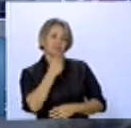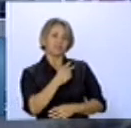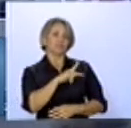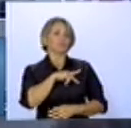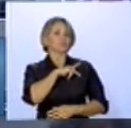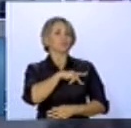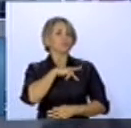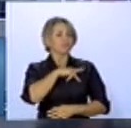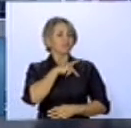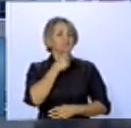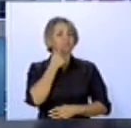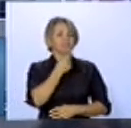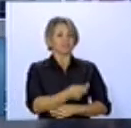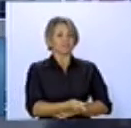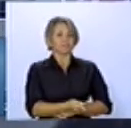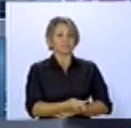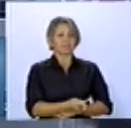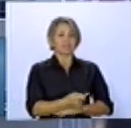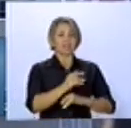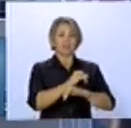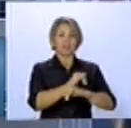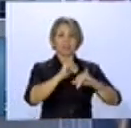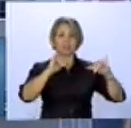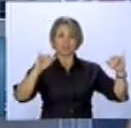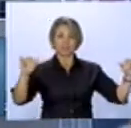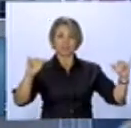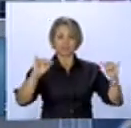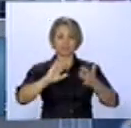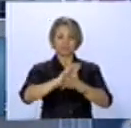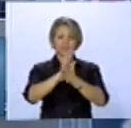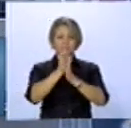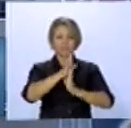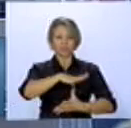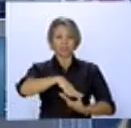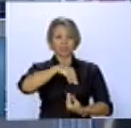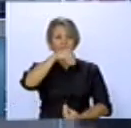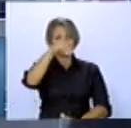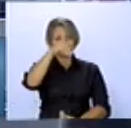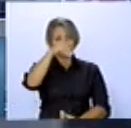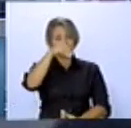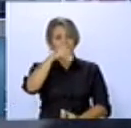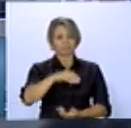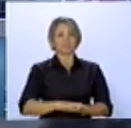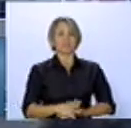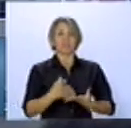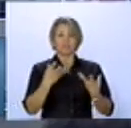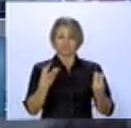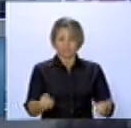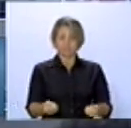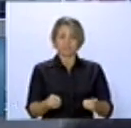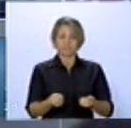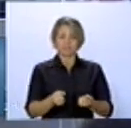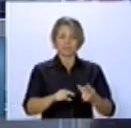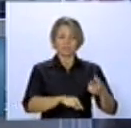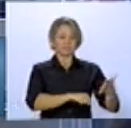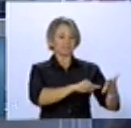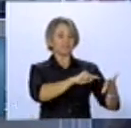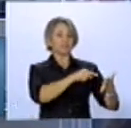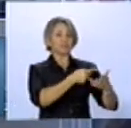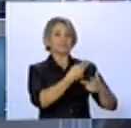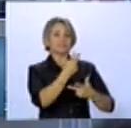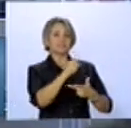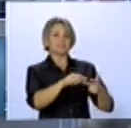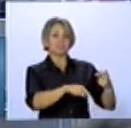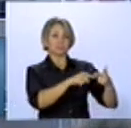1985 ele diz a propaganda corrompe a alma Vamos então assim é o segundo ponto que achamos